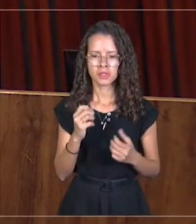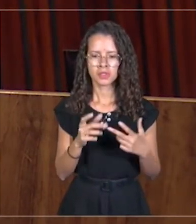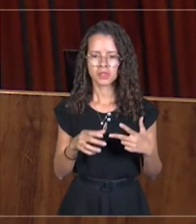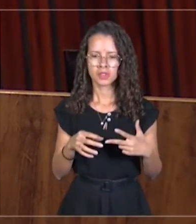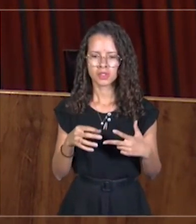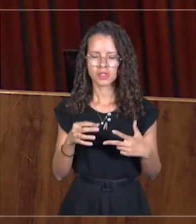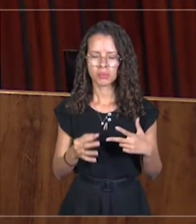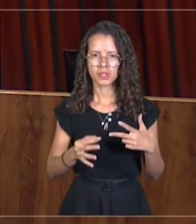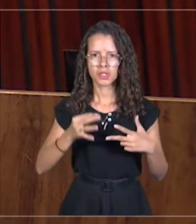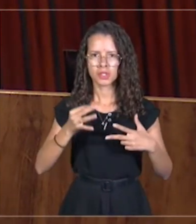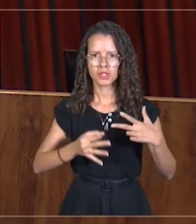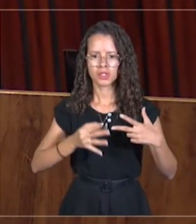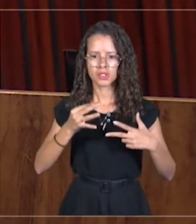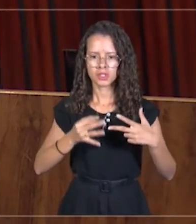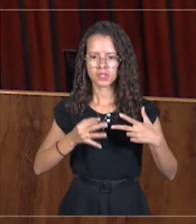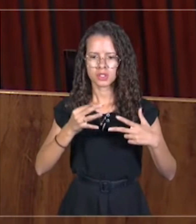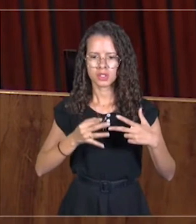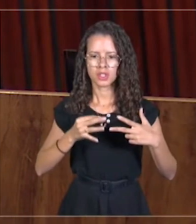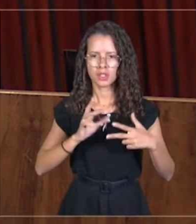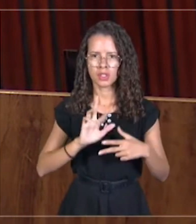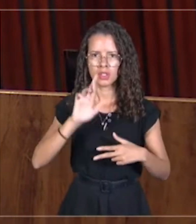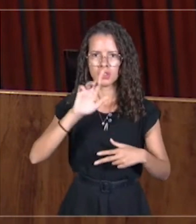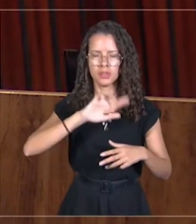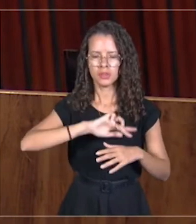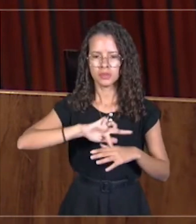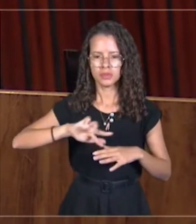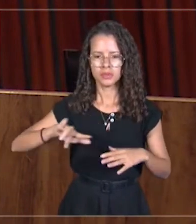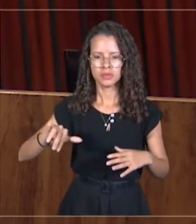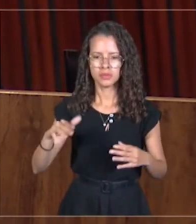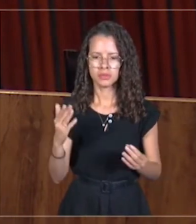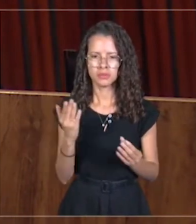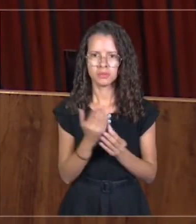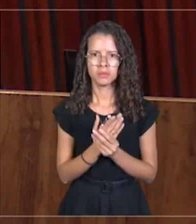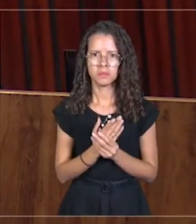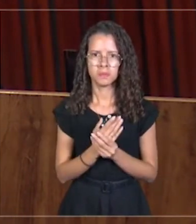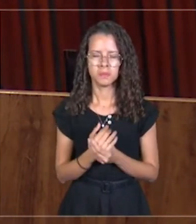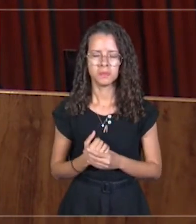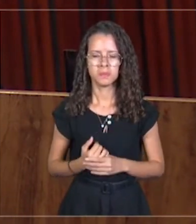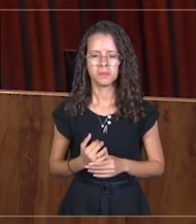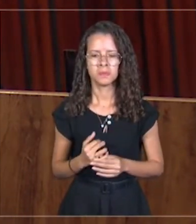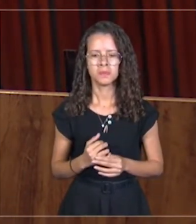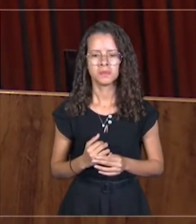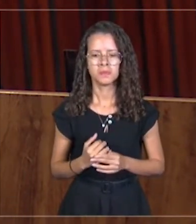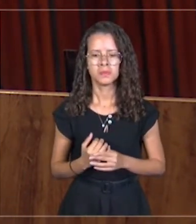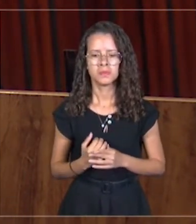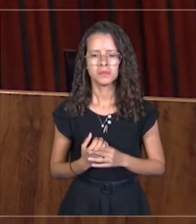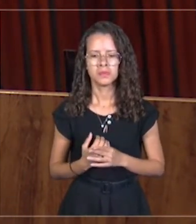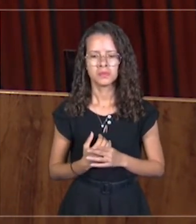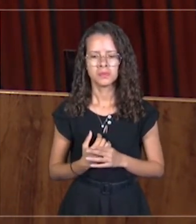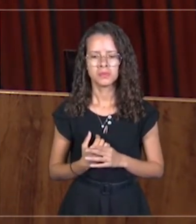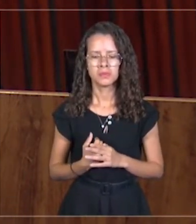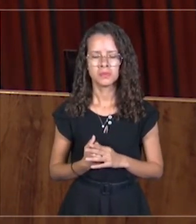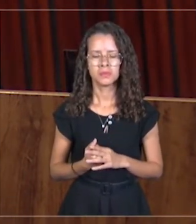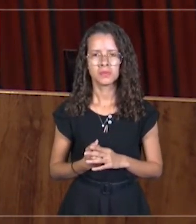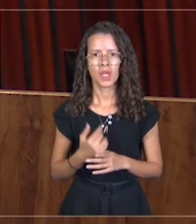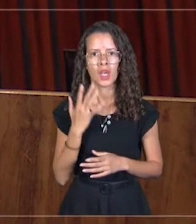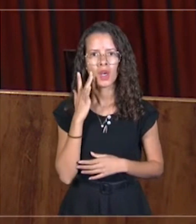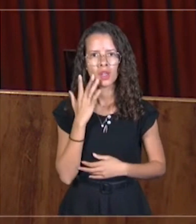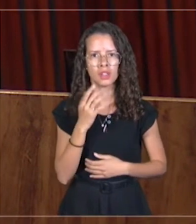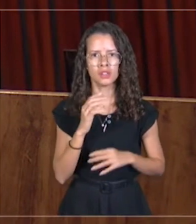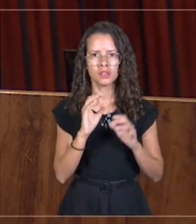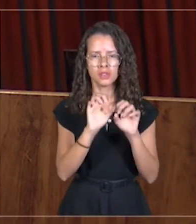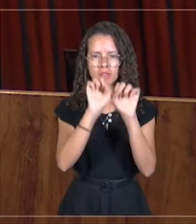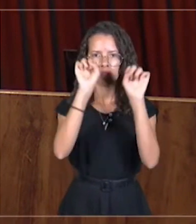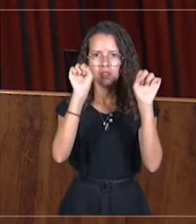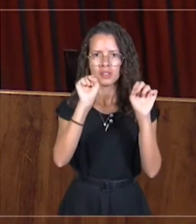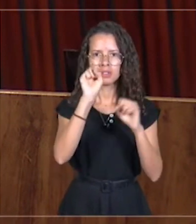tem a responsabilidade e um número de casos para julgar, para adotar esse tipo de comportamento. Acho realmente que o Supremo merece